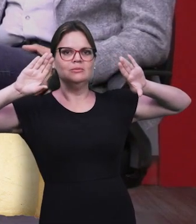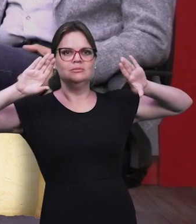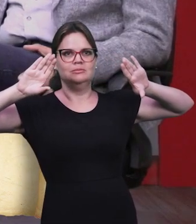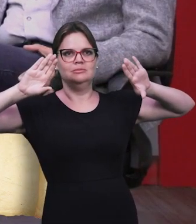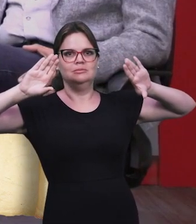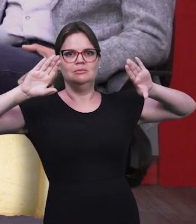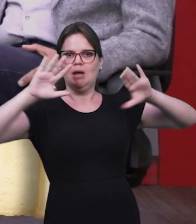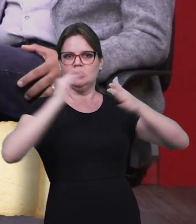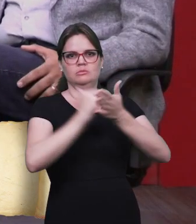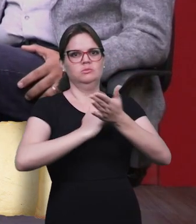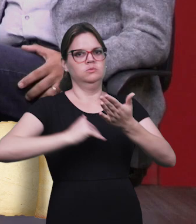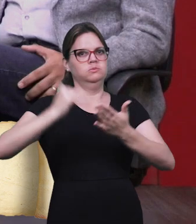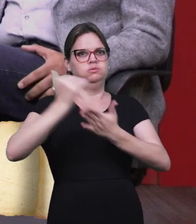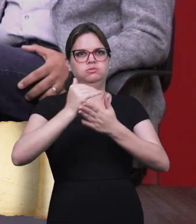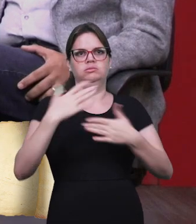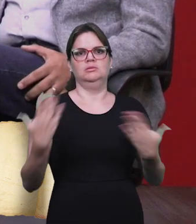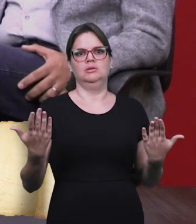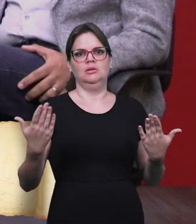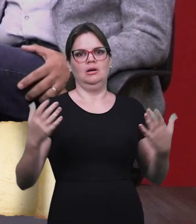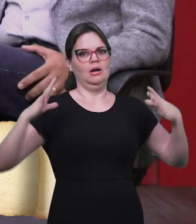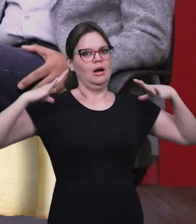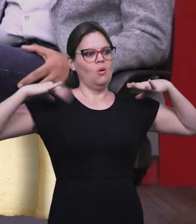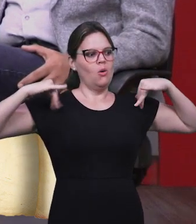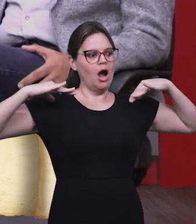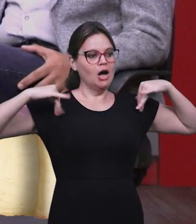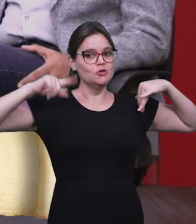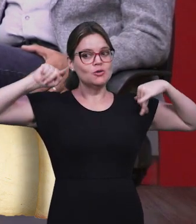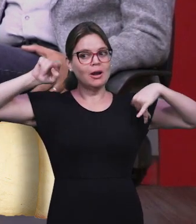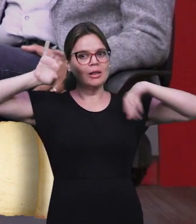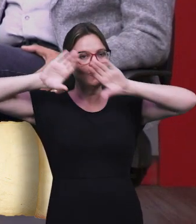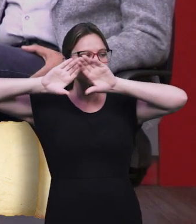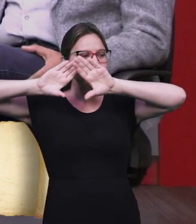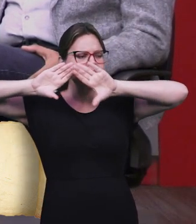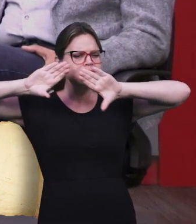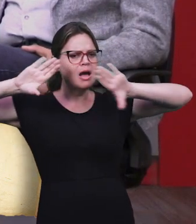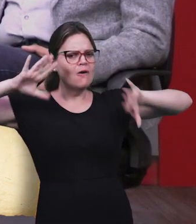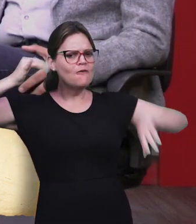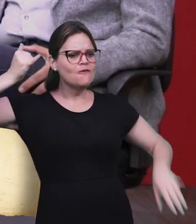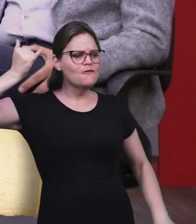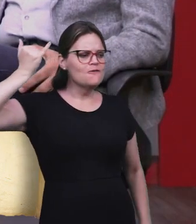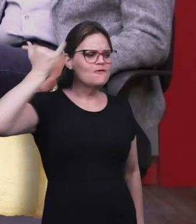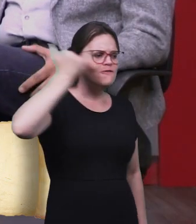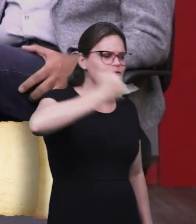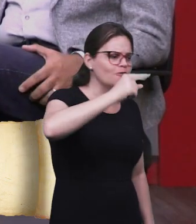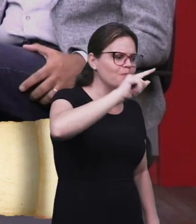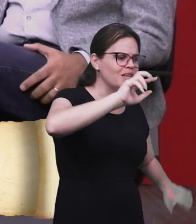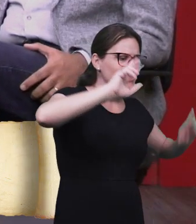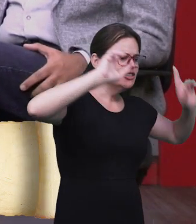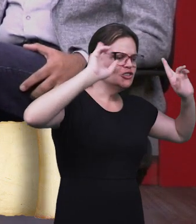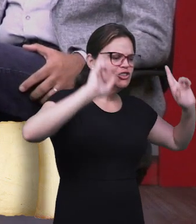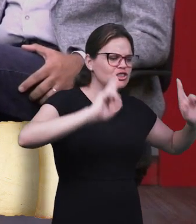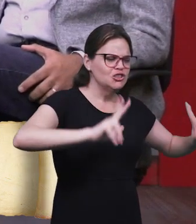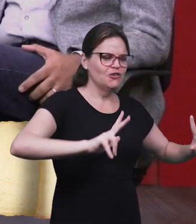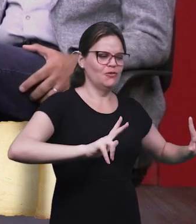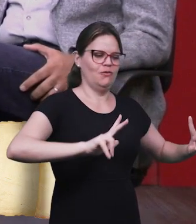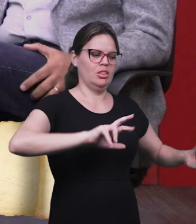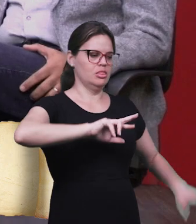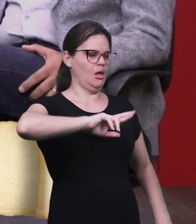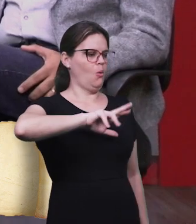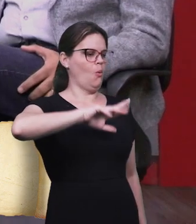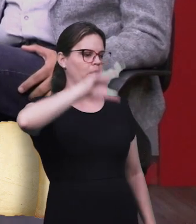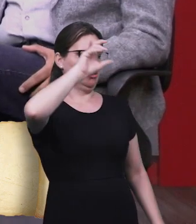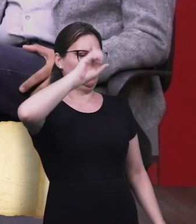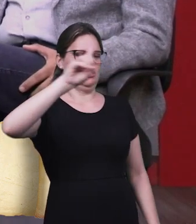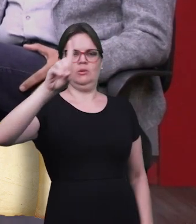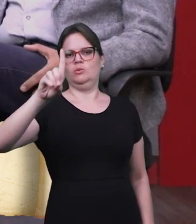Ele faz assim tipo um exagero, que um anjo do céu não vai dizer isso. Mas ele faz um exagero porque se esse anjo falar isso,